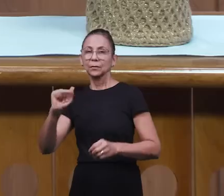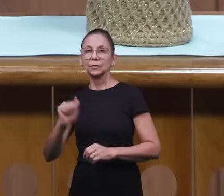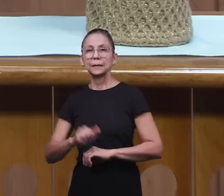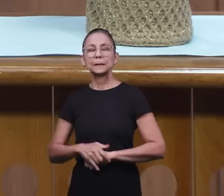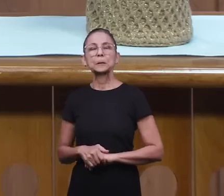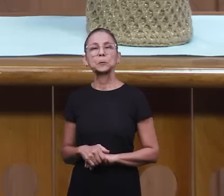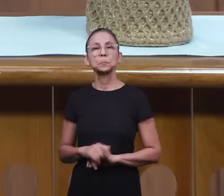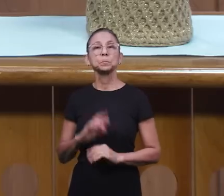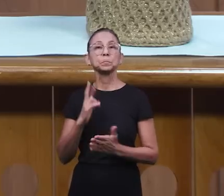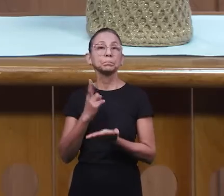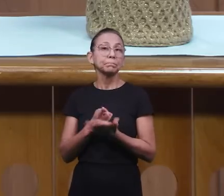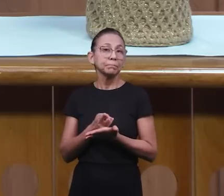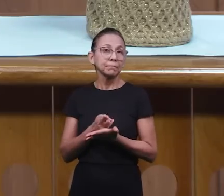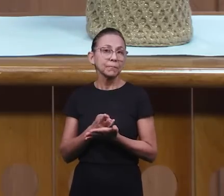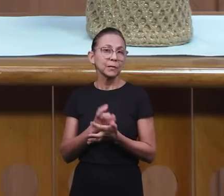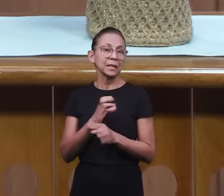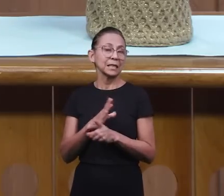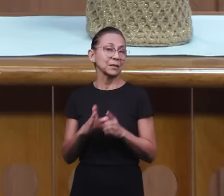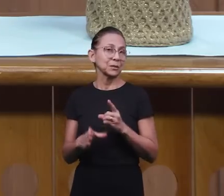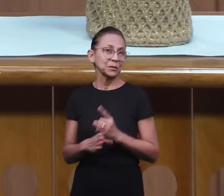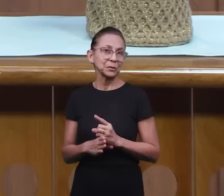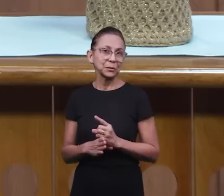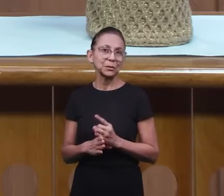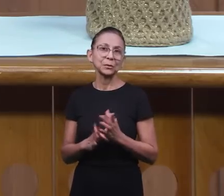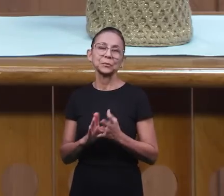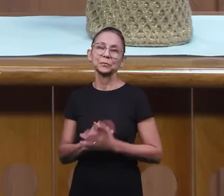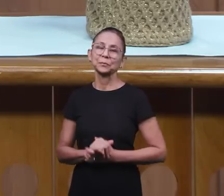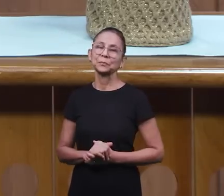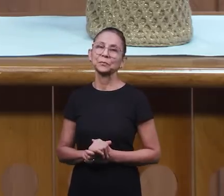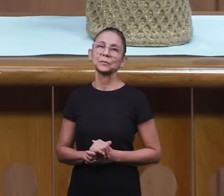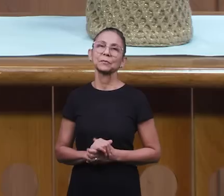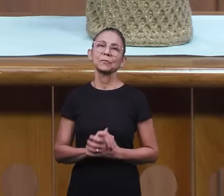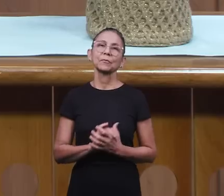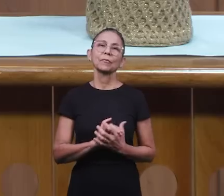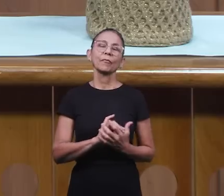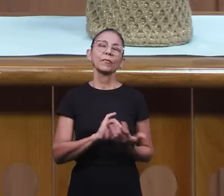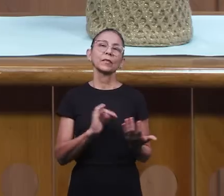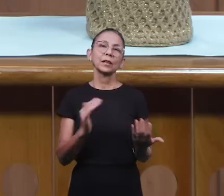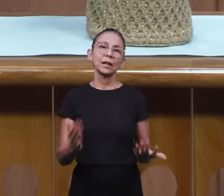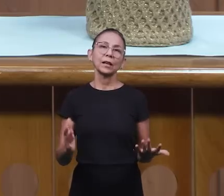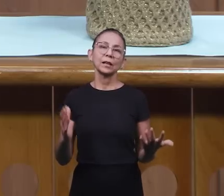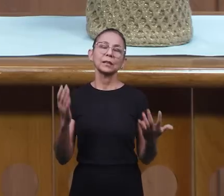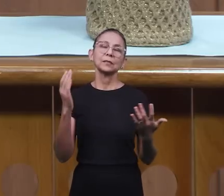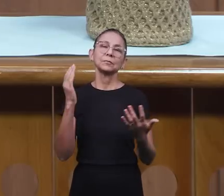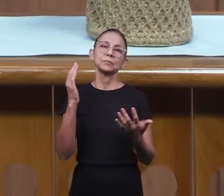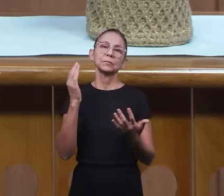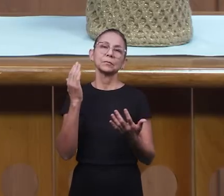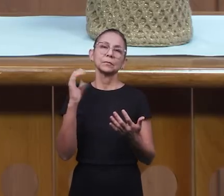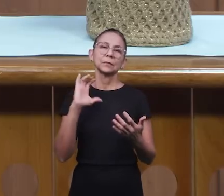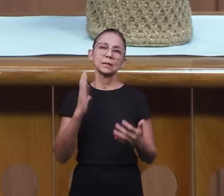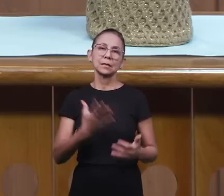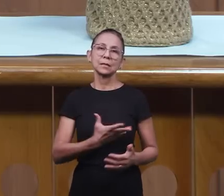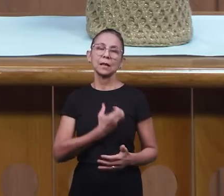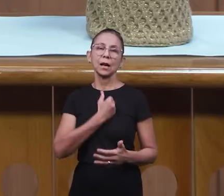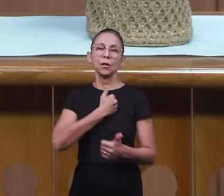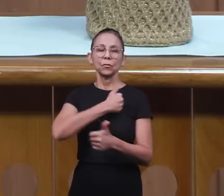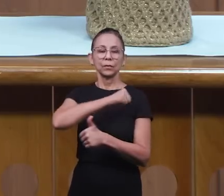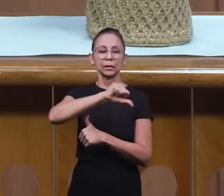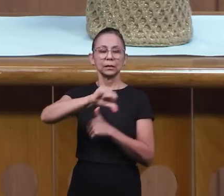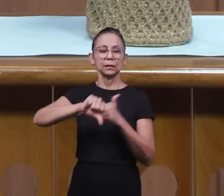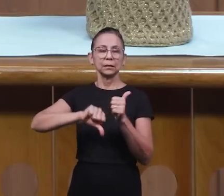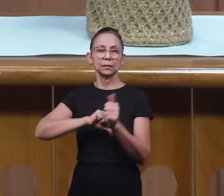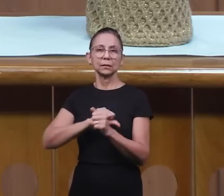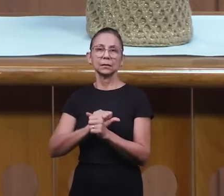resultado deste culto, podemos ver que esse culto regenera, ou seja, ele gera nova criatura. É